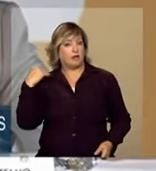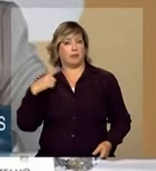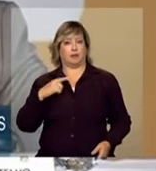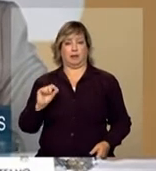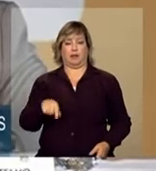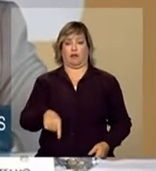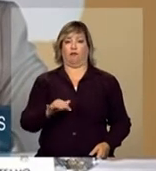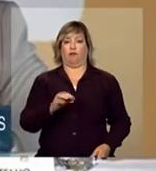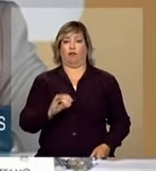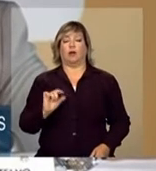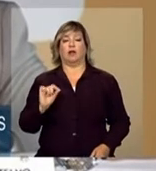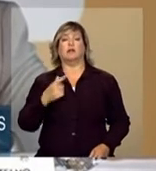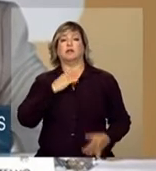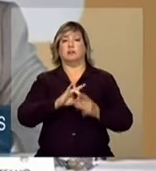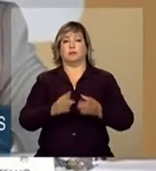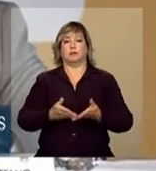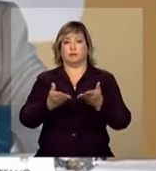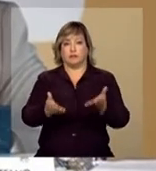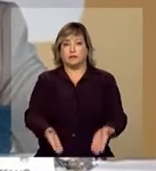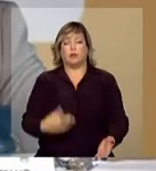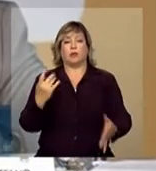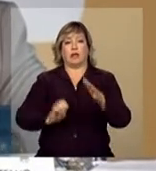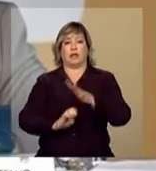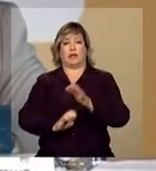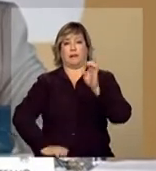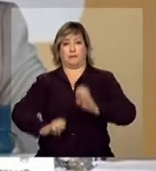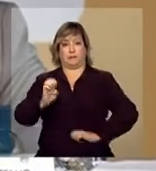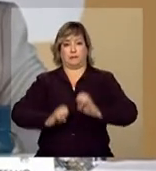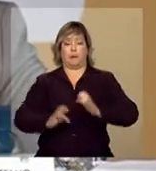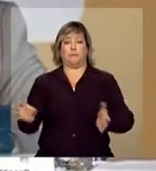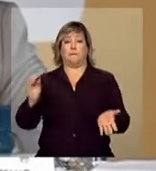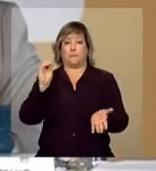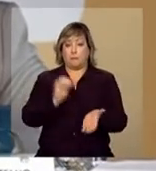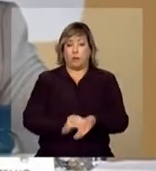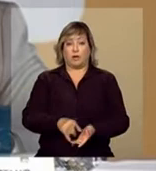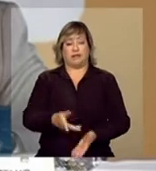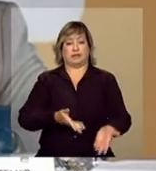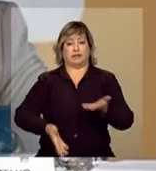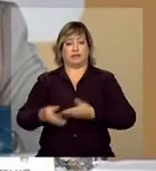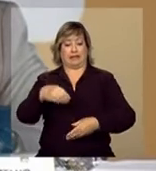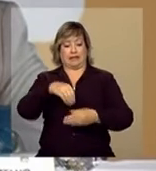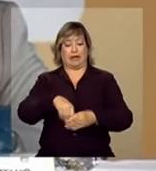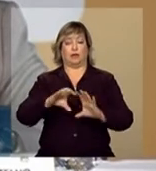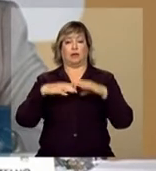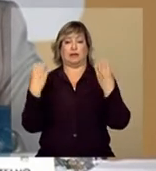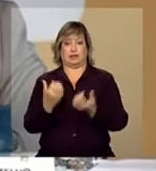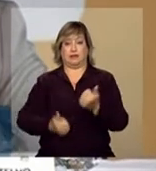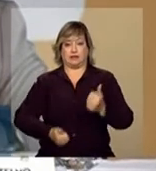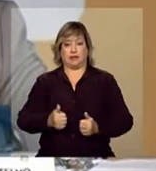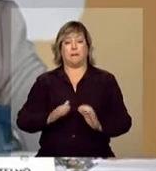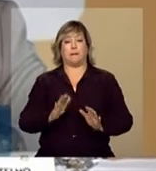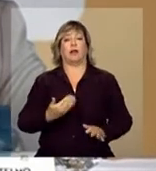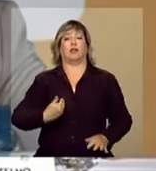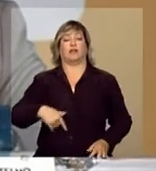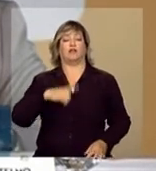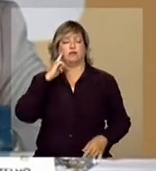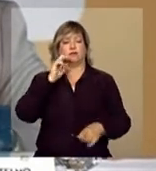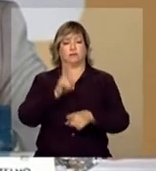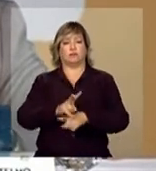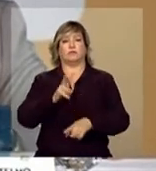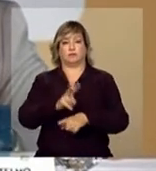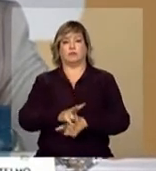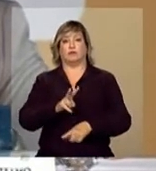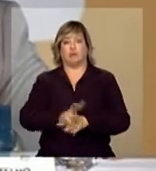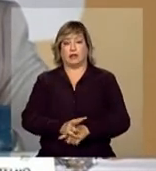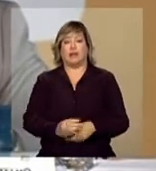que foi disponibilizado para as empresas colocarem o serviço dentro dos estádios, mas tivemos acompanhamento para